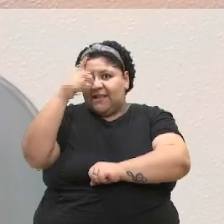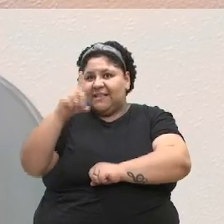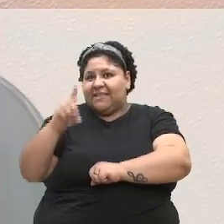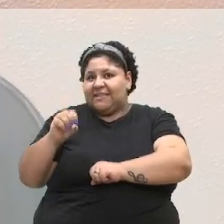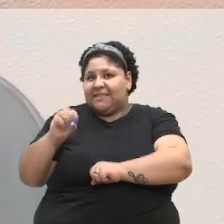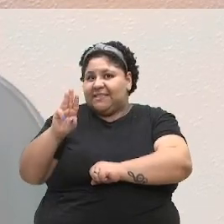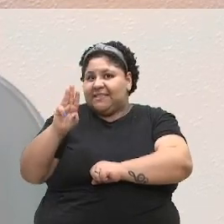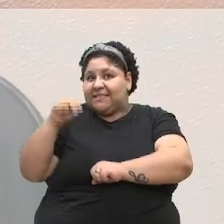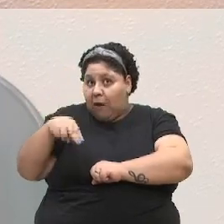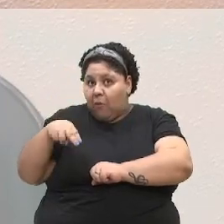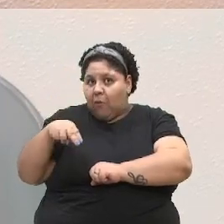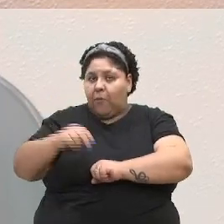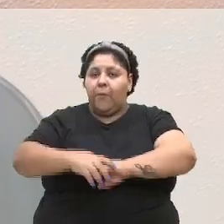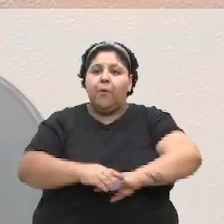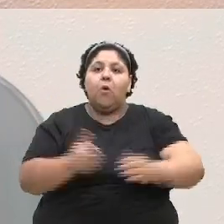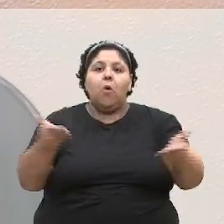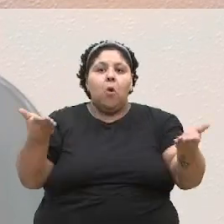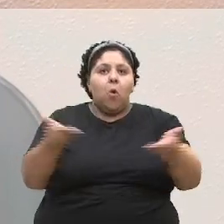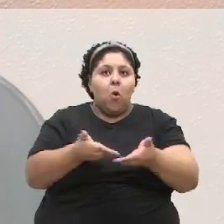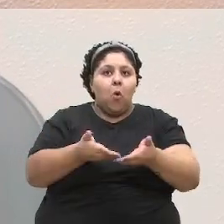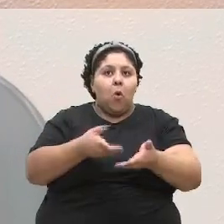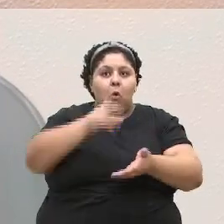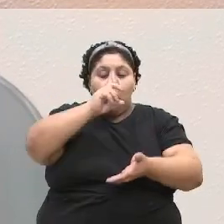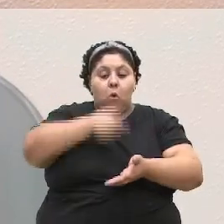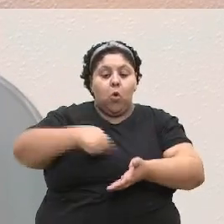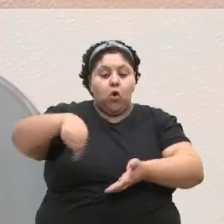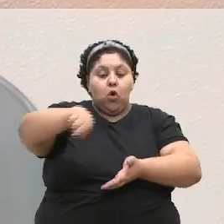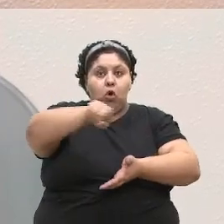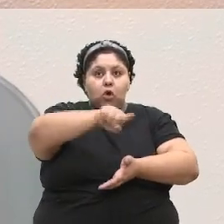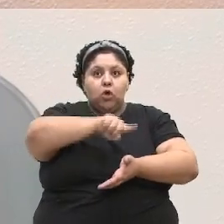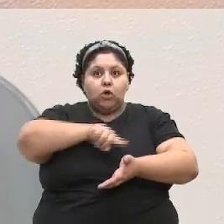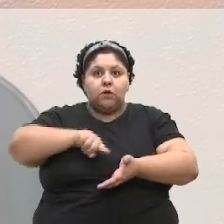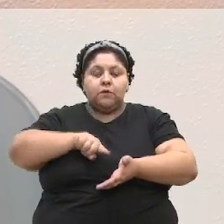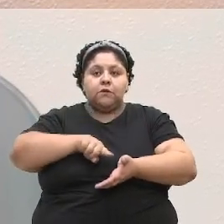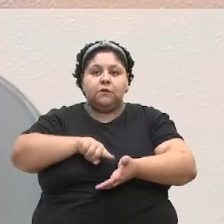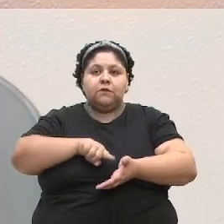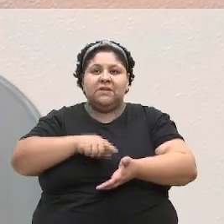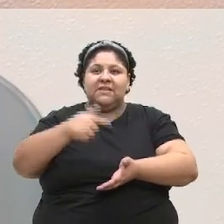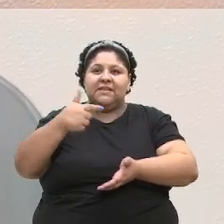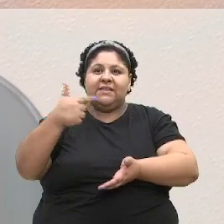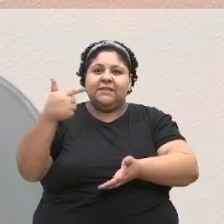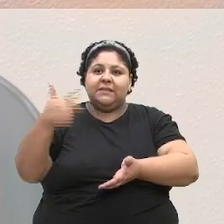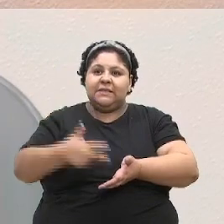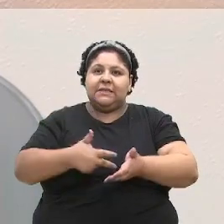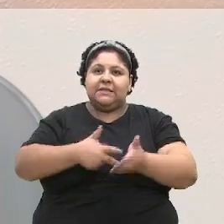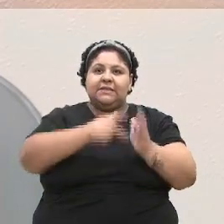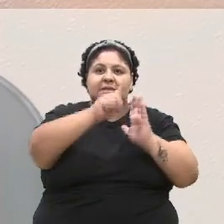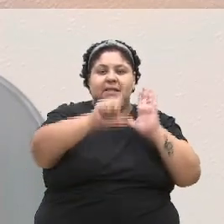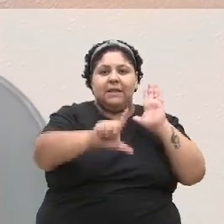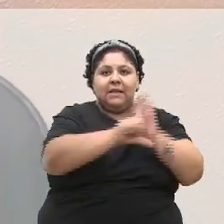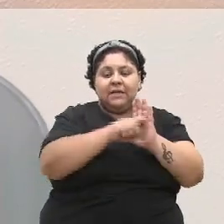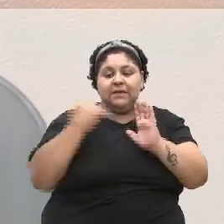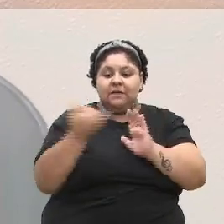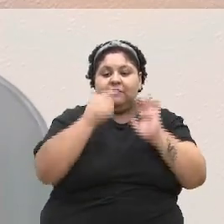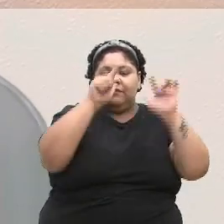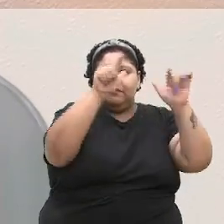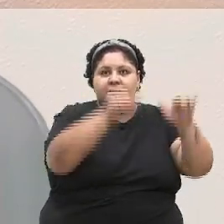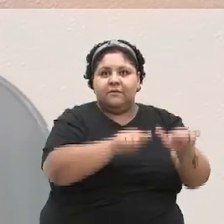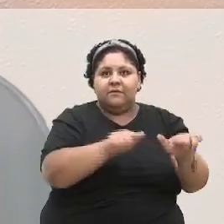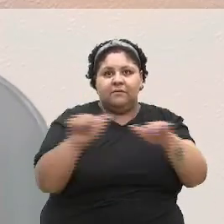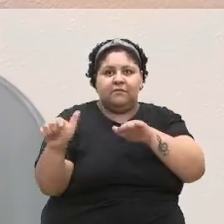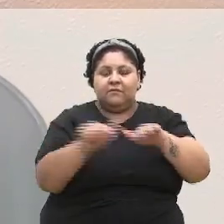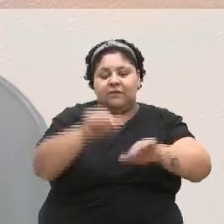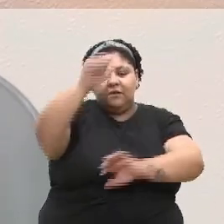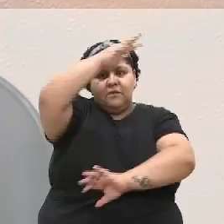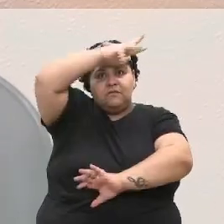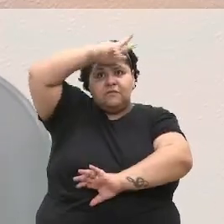E nós, em torno do nosso mandato, somos autores de 3 importantes leis nessa área. Uma delas é a Semana Municipal